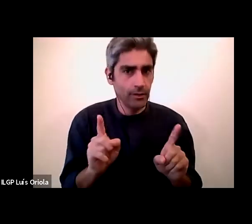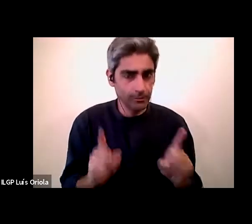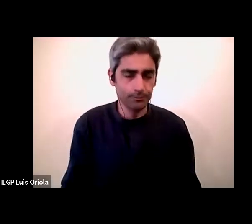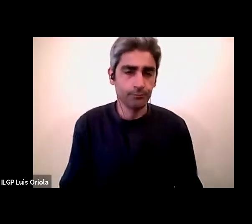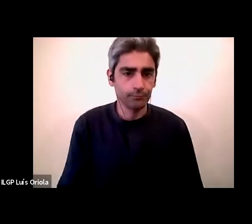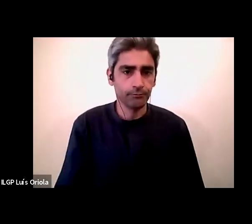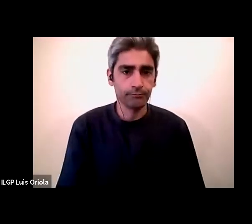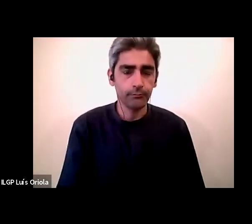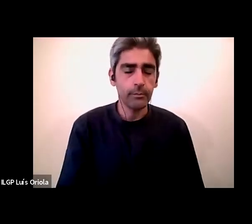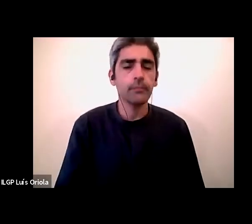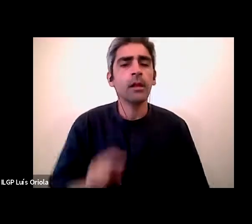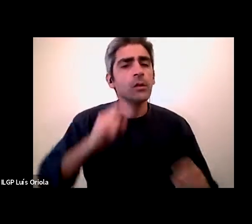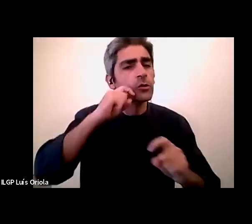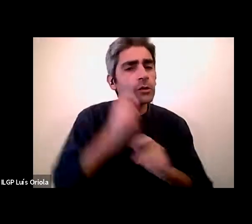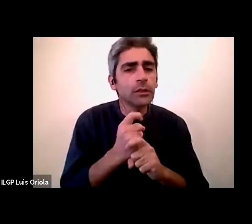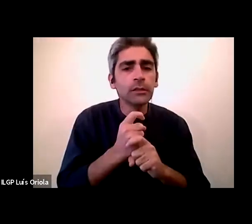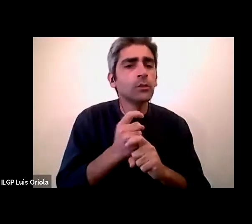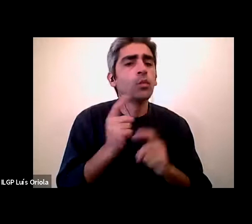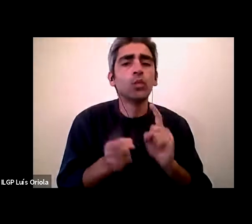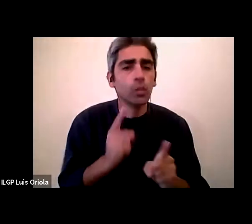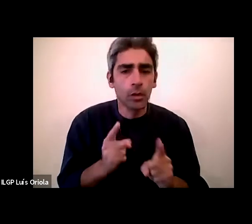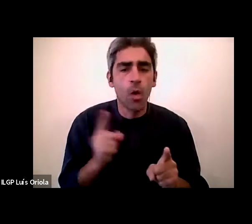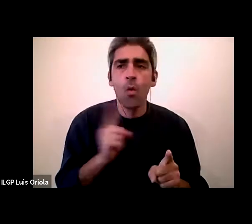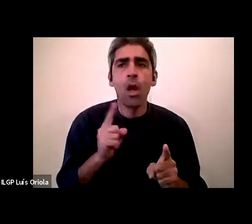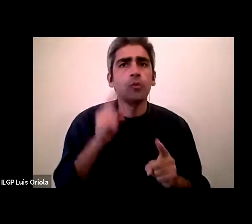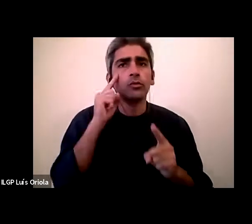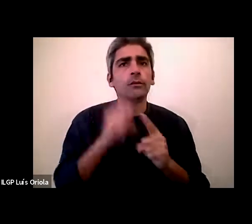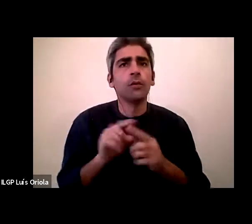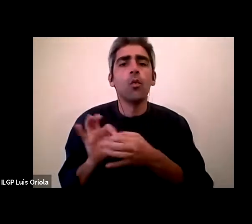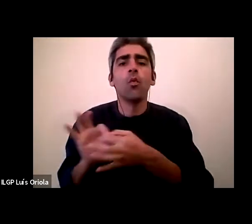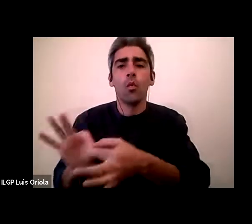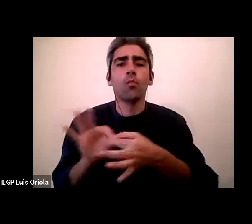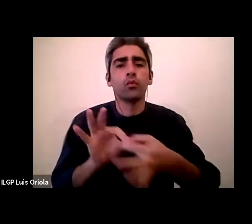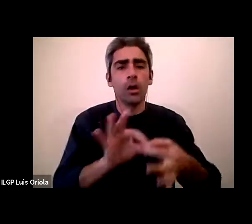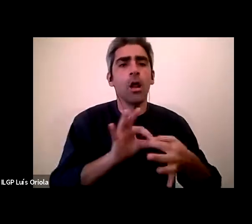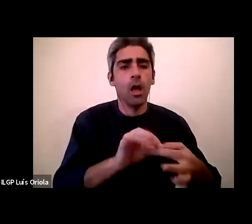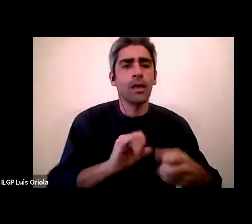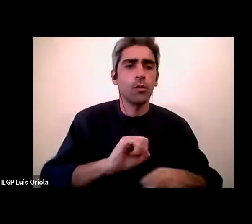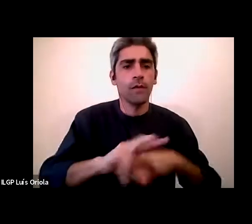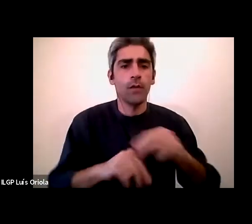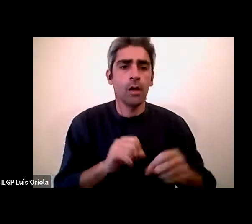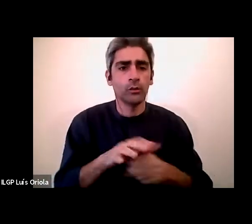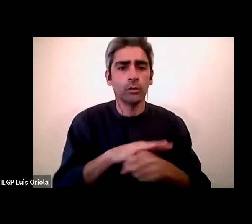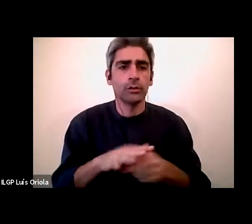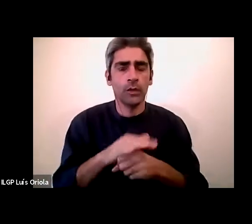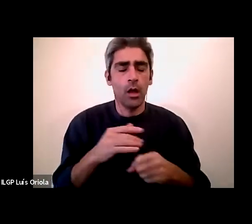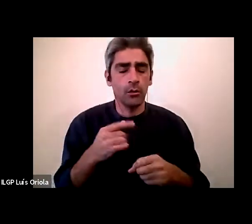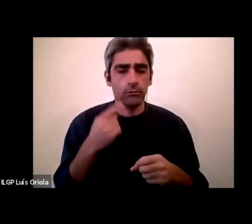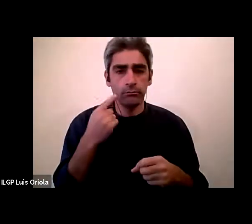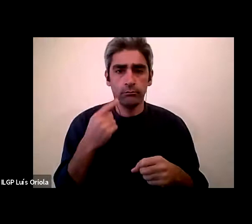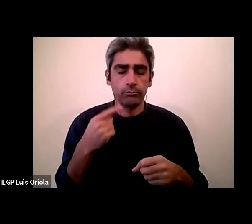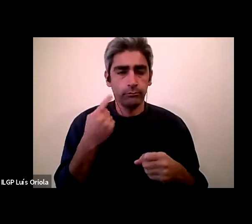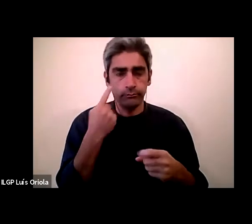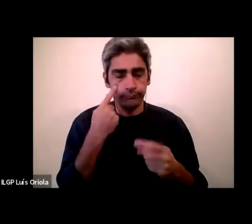Qual é a exigência aqui? Não é tanto continuar a colaborar ou inovar em circunstâncias que são pressionantes, mas